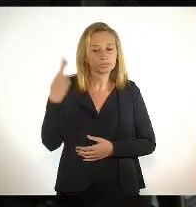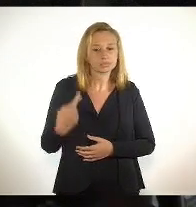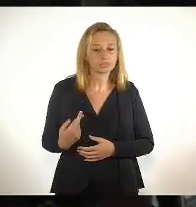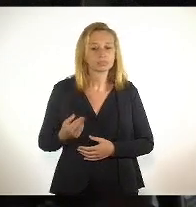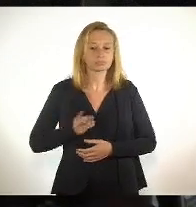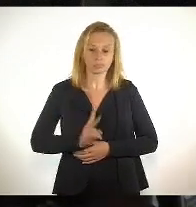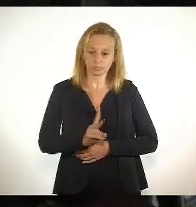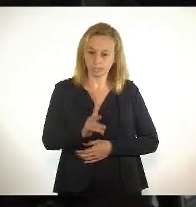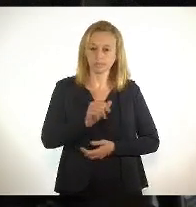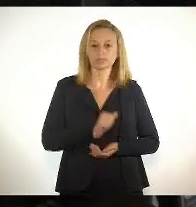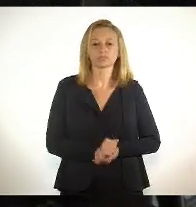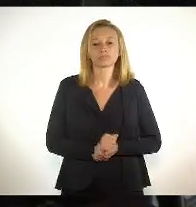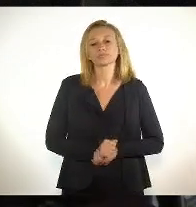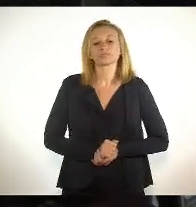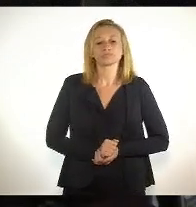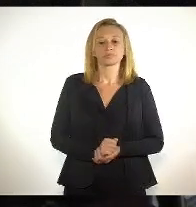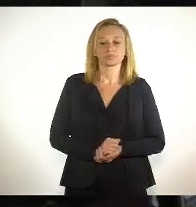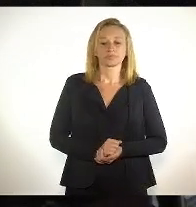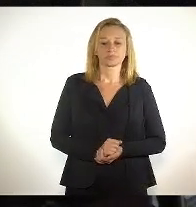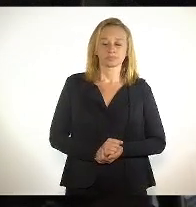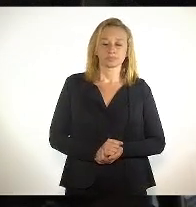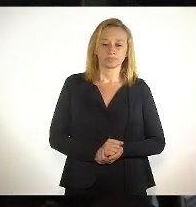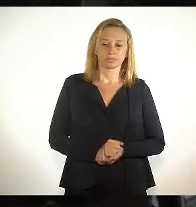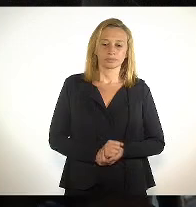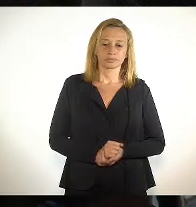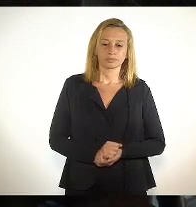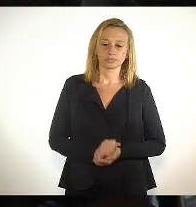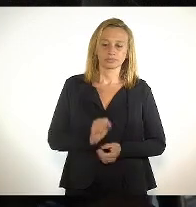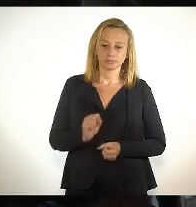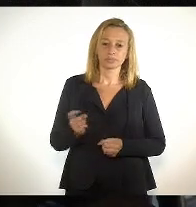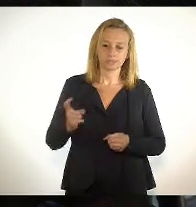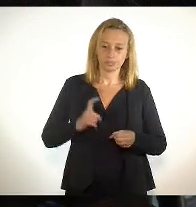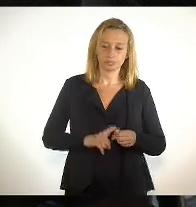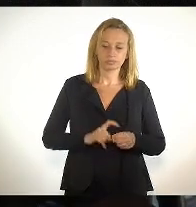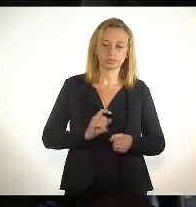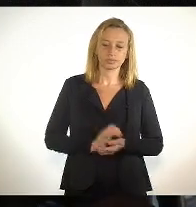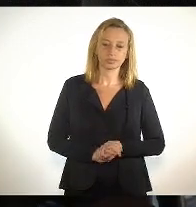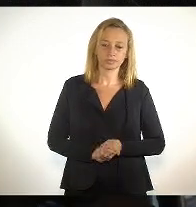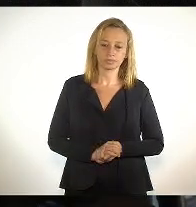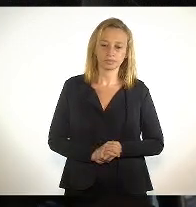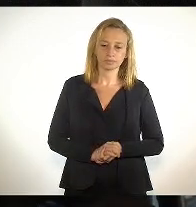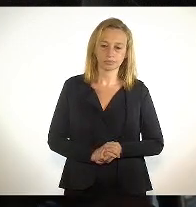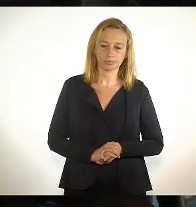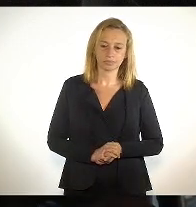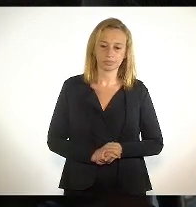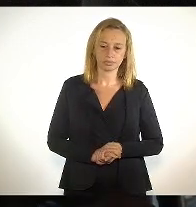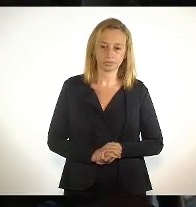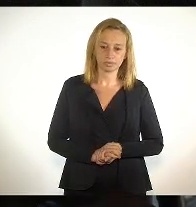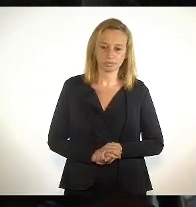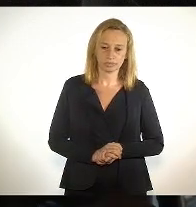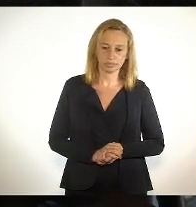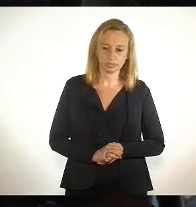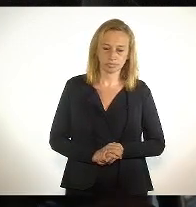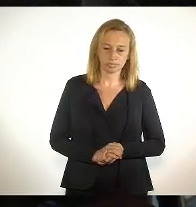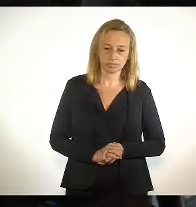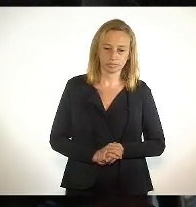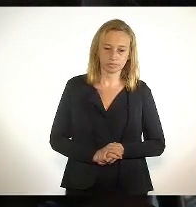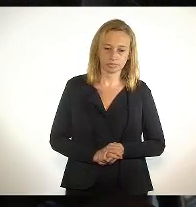que continue o seu discurso. A imagem está congelada aqui, para ver se a gente consegue verificar.